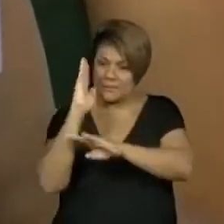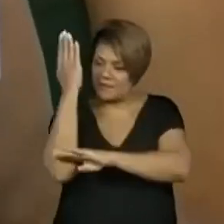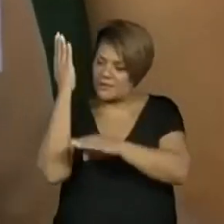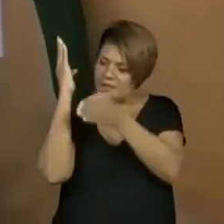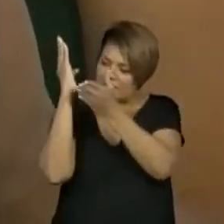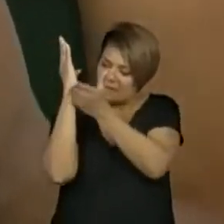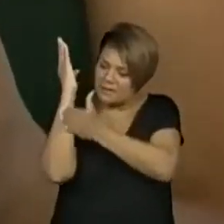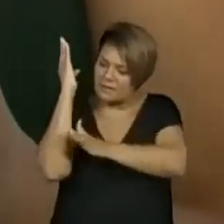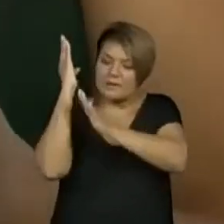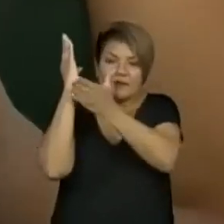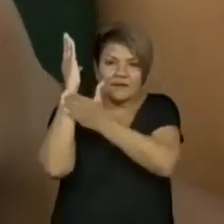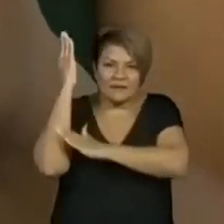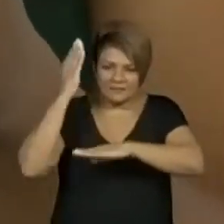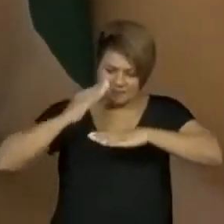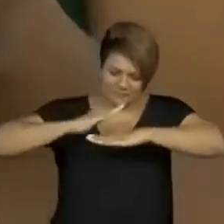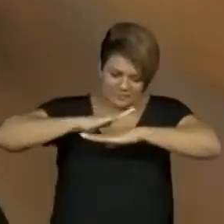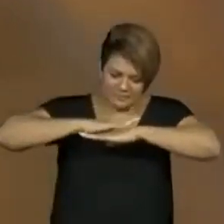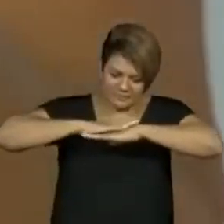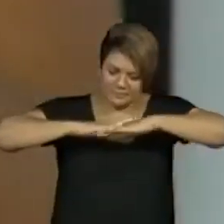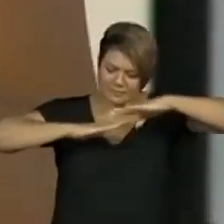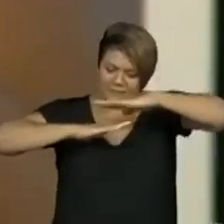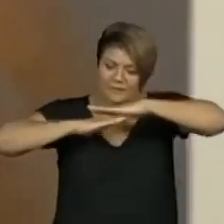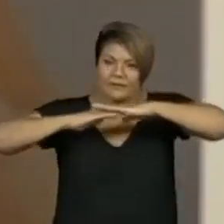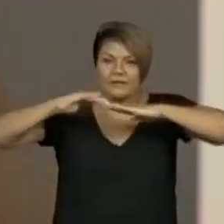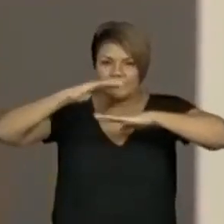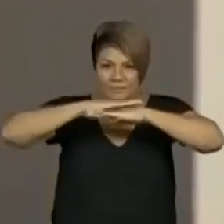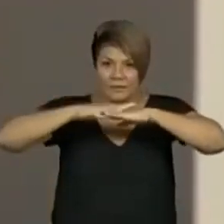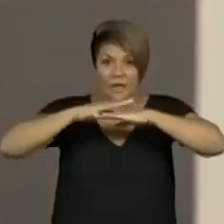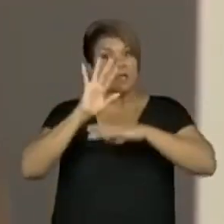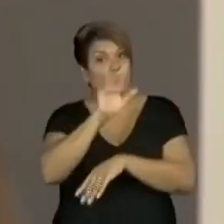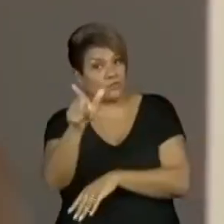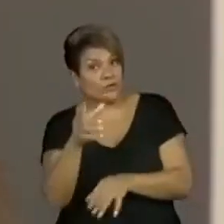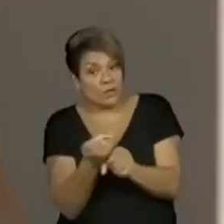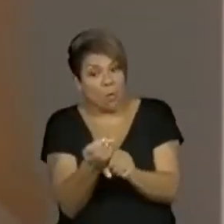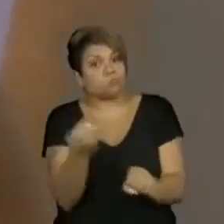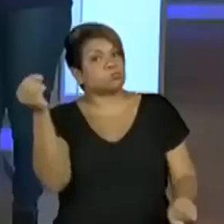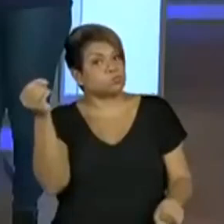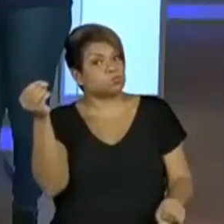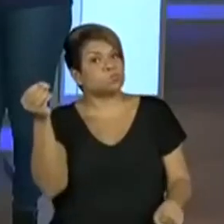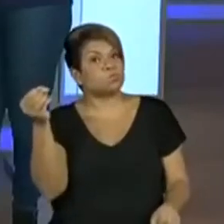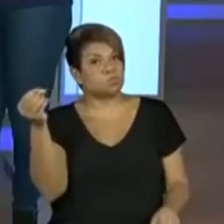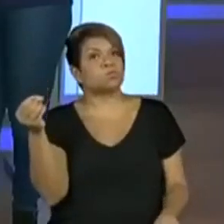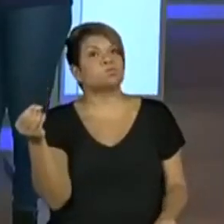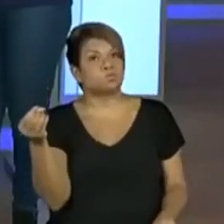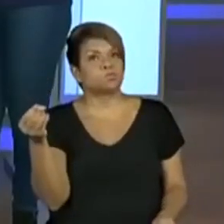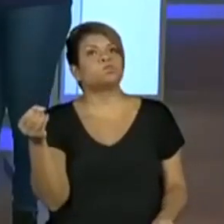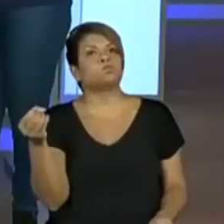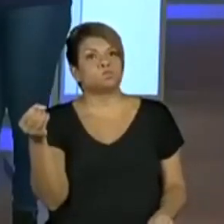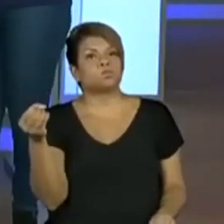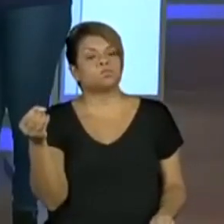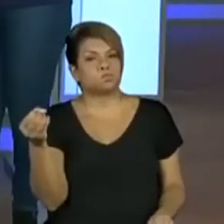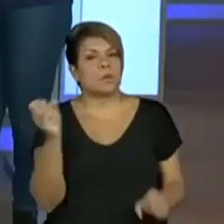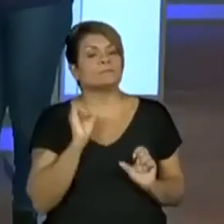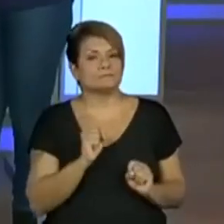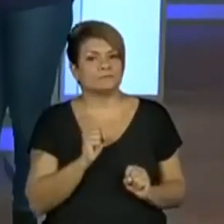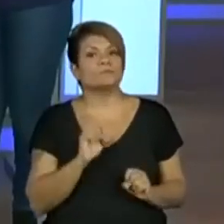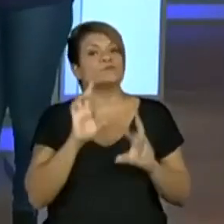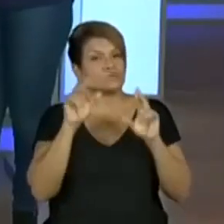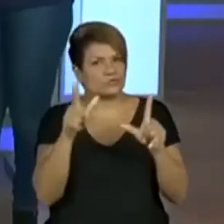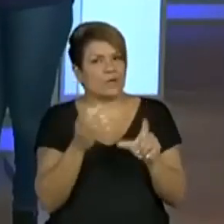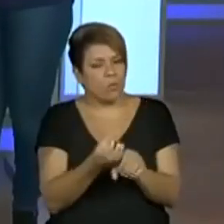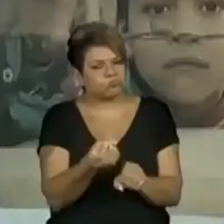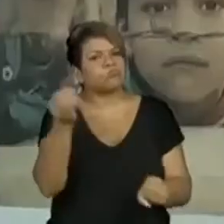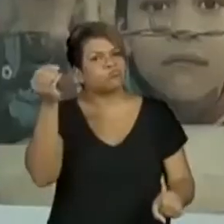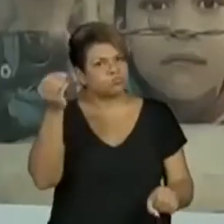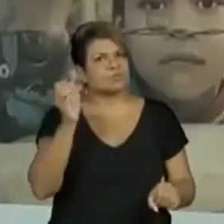o caixinhas isso que é diferente daquela maciça eu vou acabar derrubando aquilo mas tudo bem que é